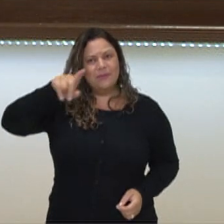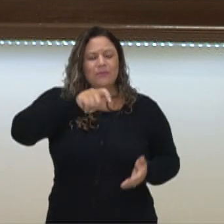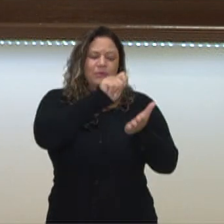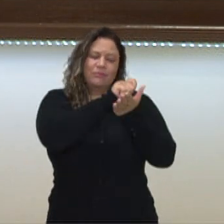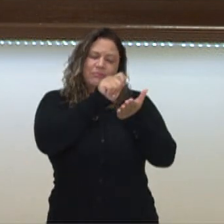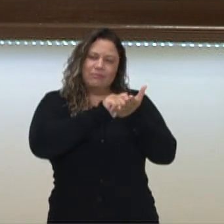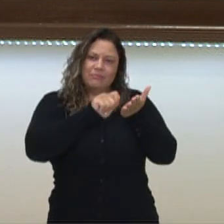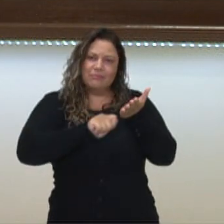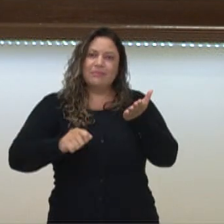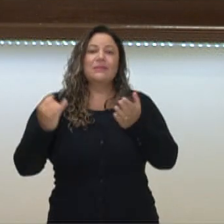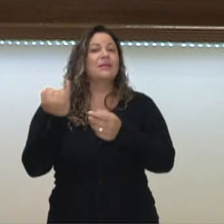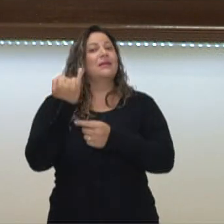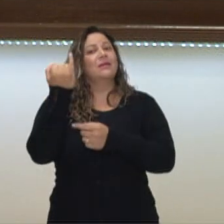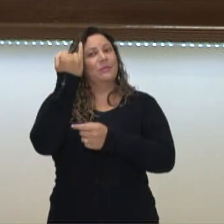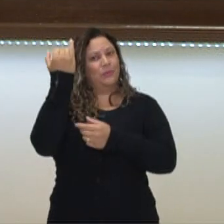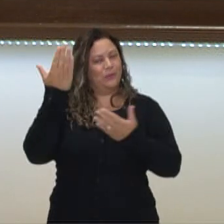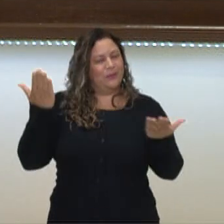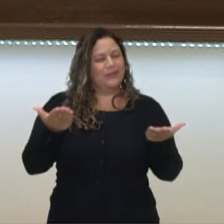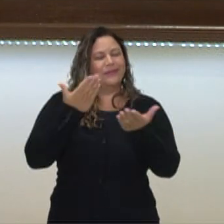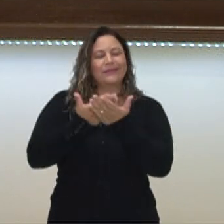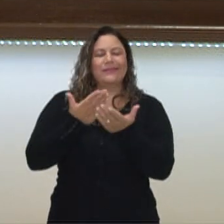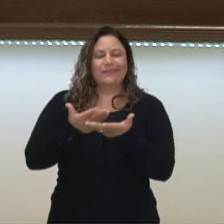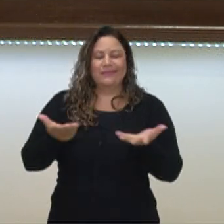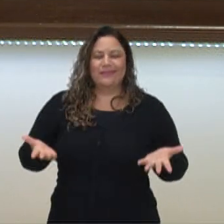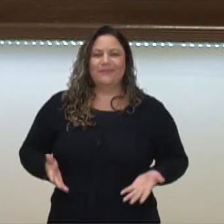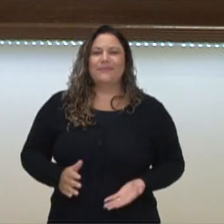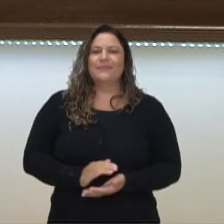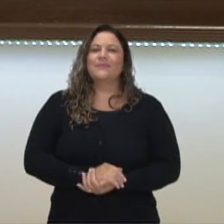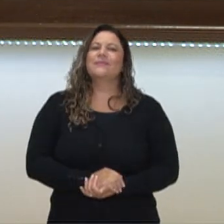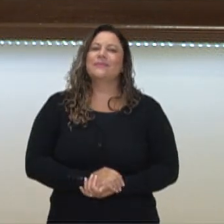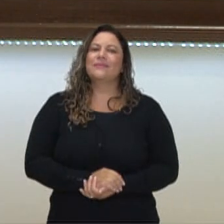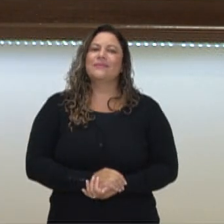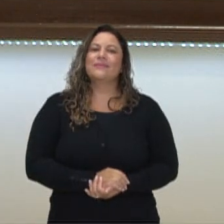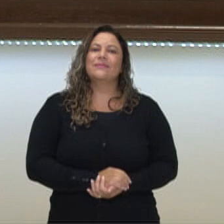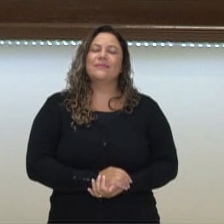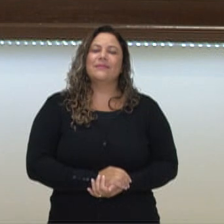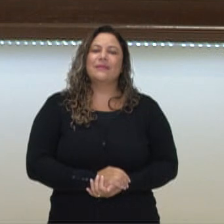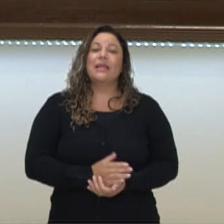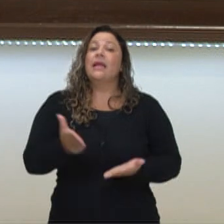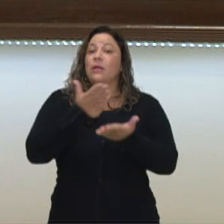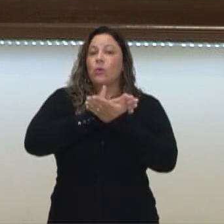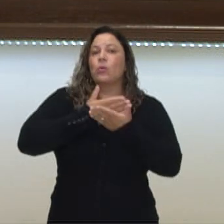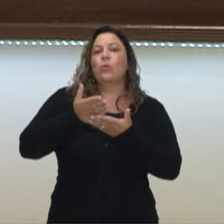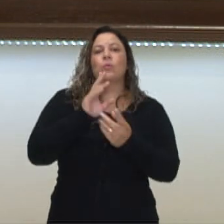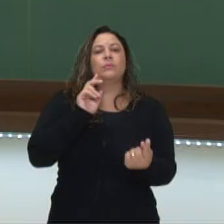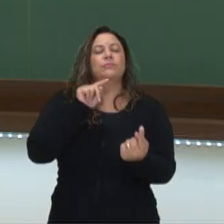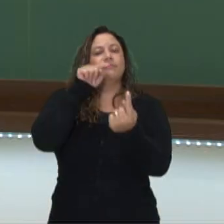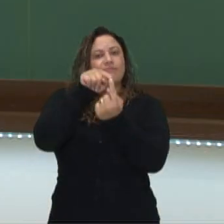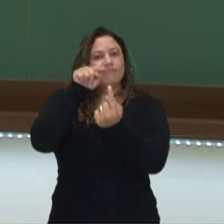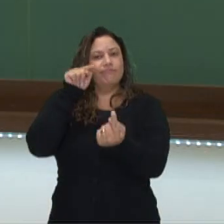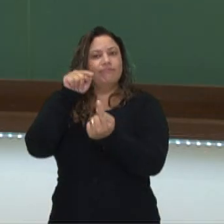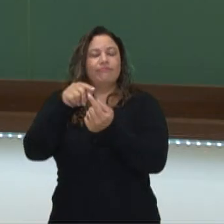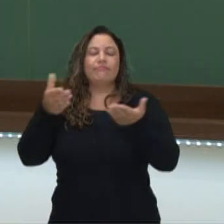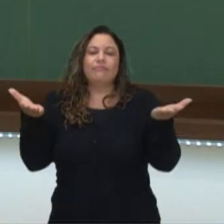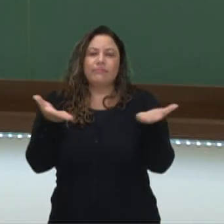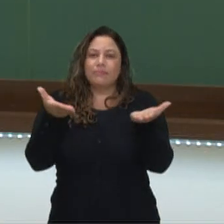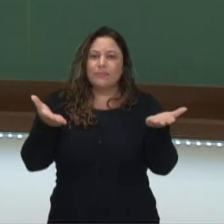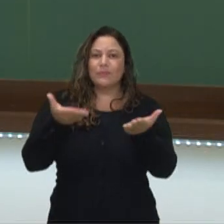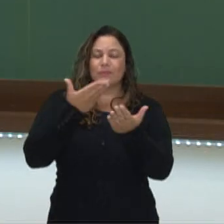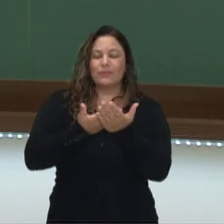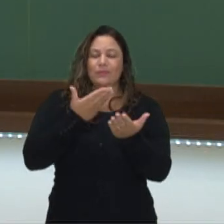anotações importantes aí da aula no seu caderno. Vamos lá? Começando com o objetivo desta